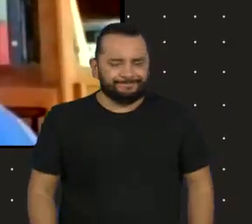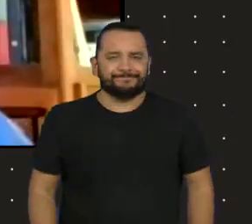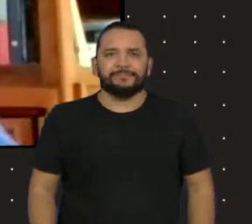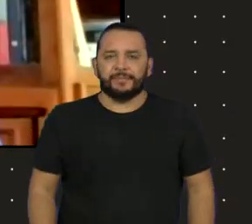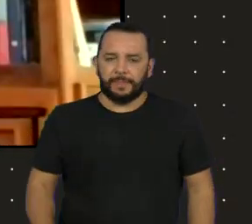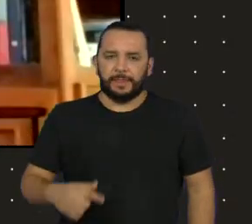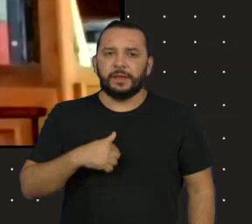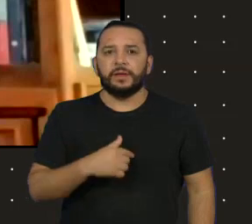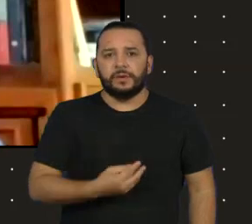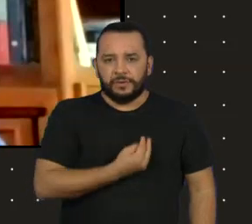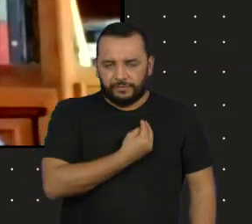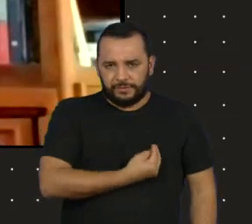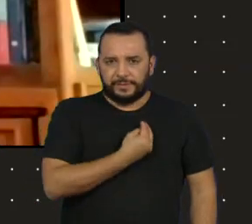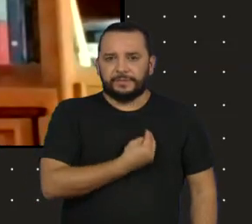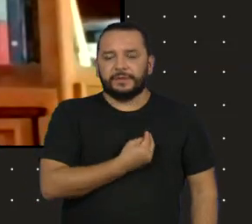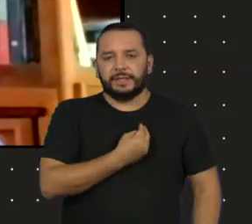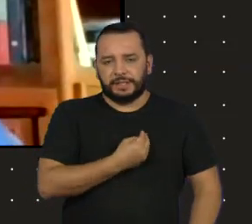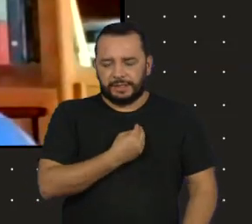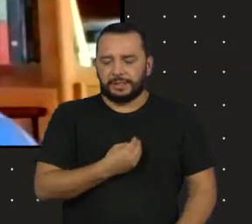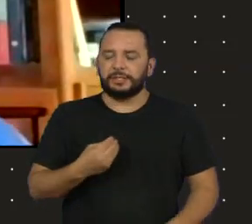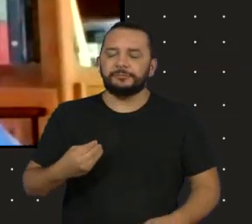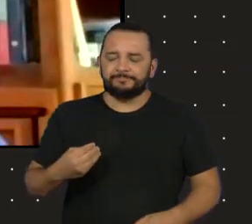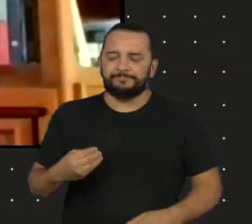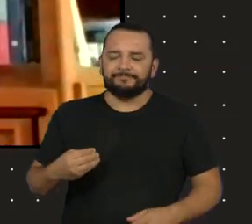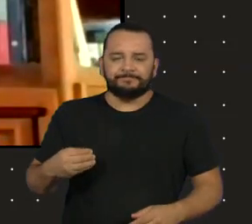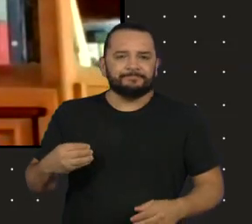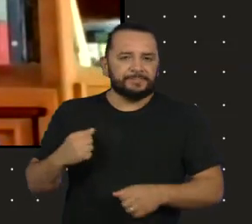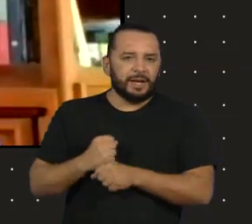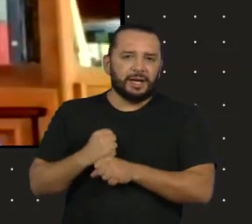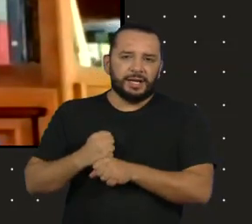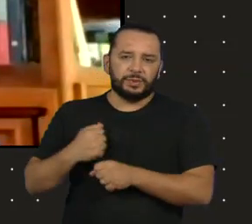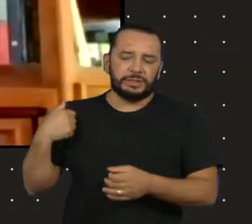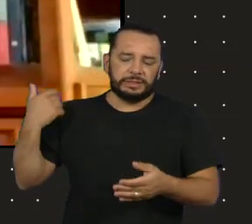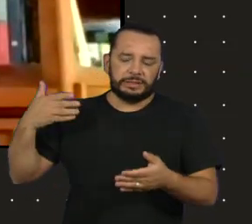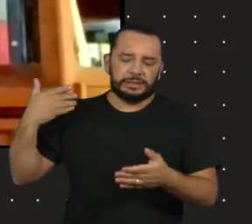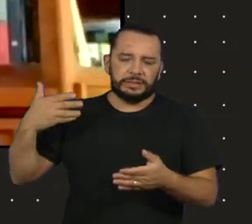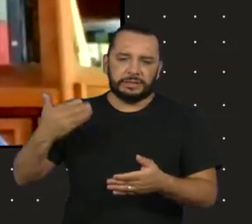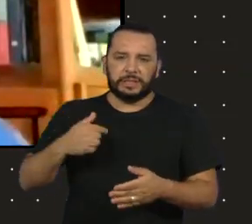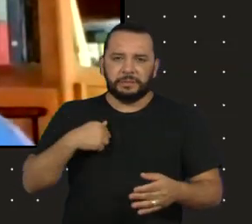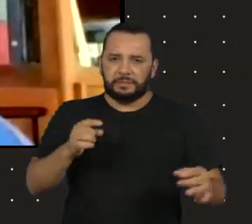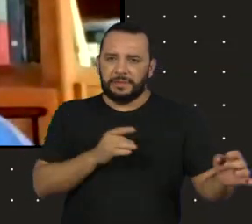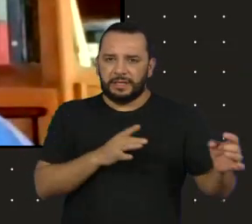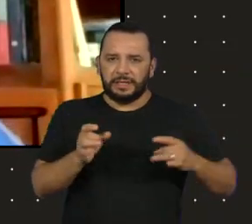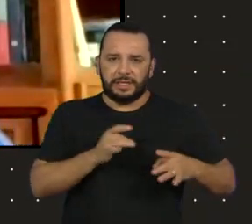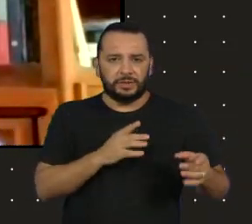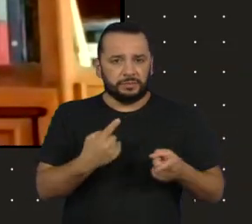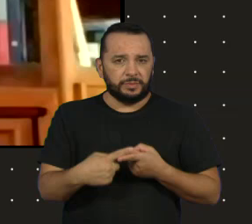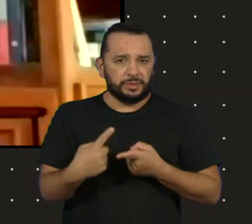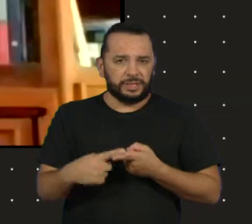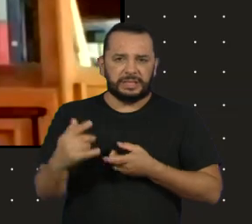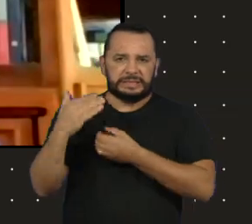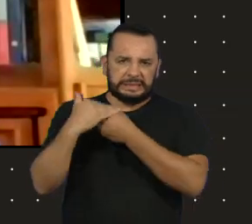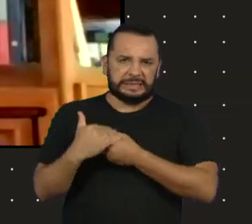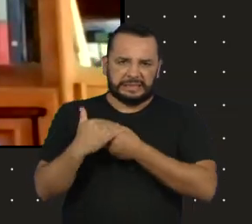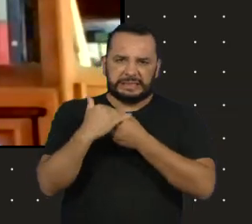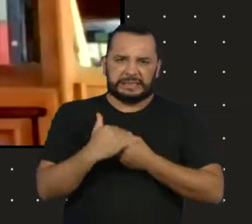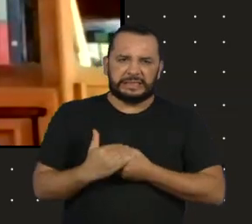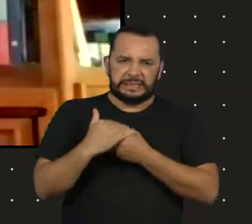Eu vivi amedrontado por muitos anos. Eu fui perseguido